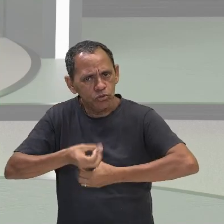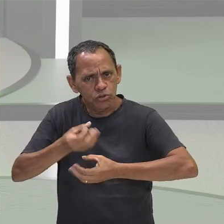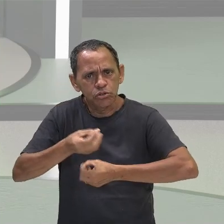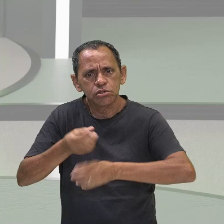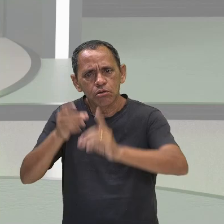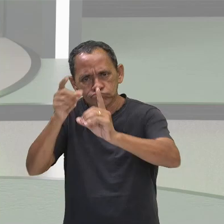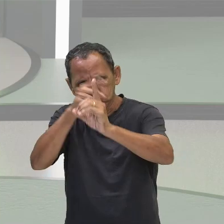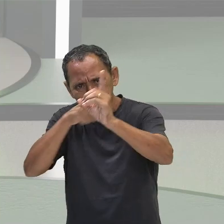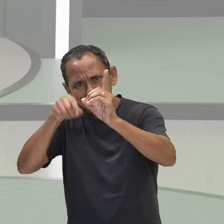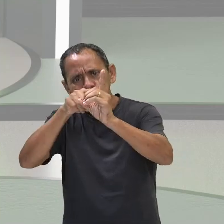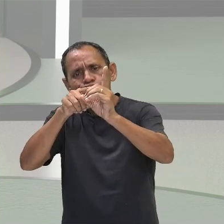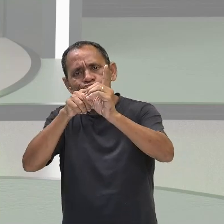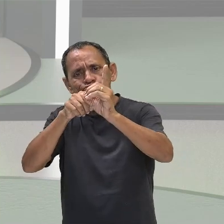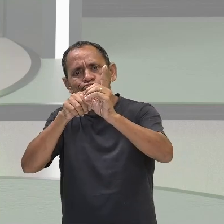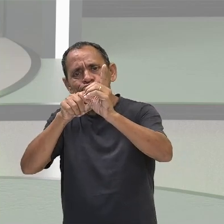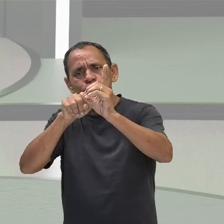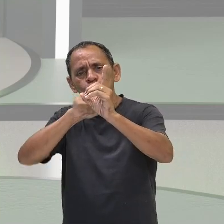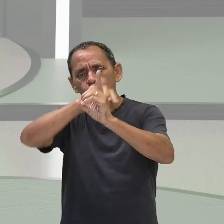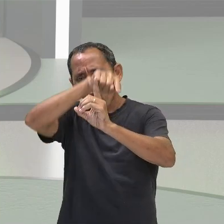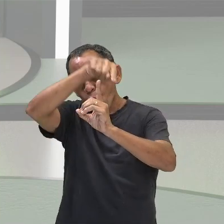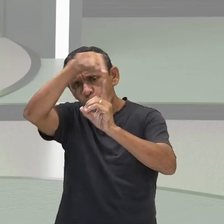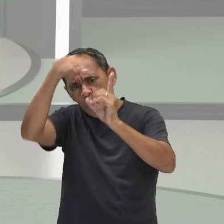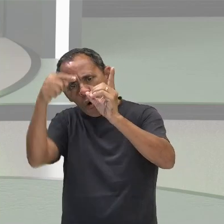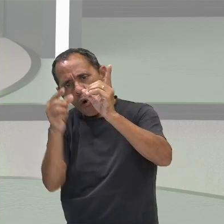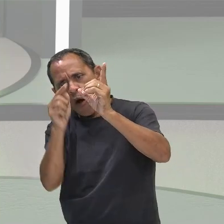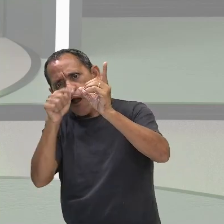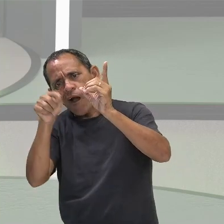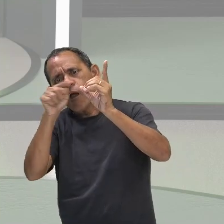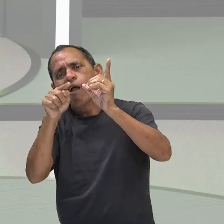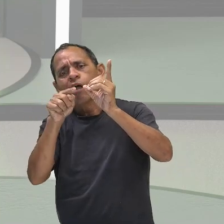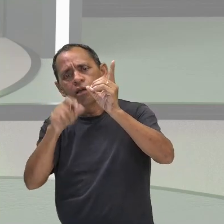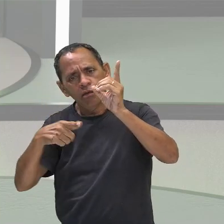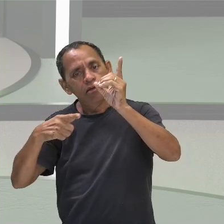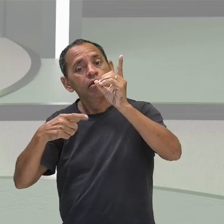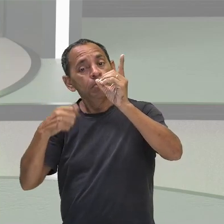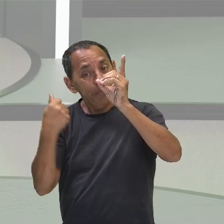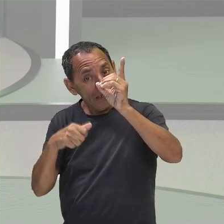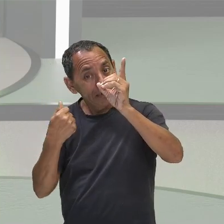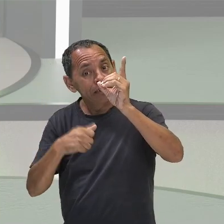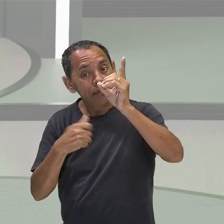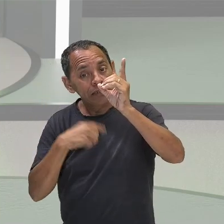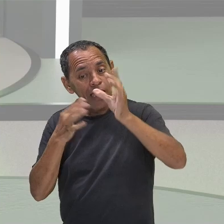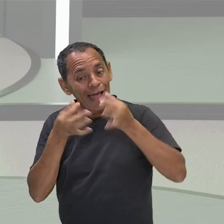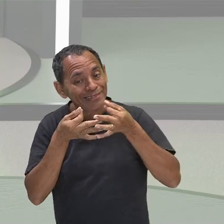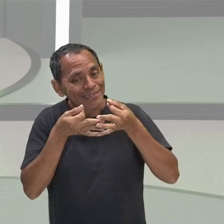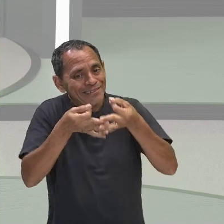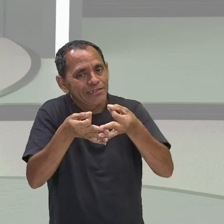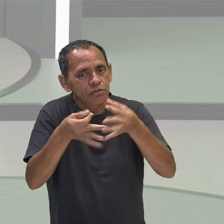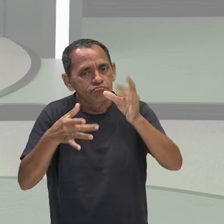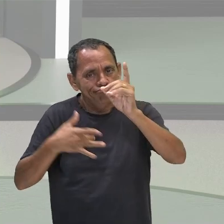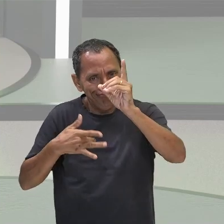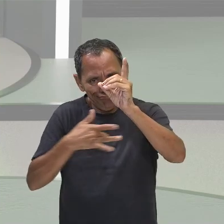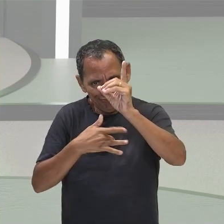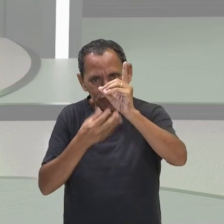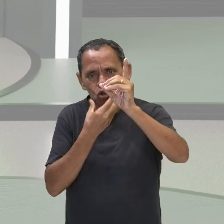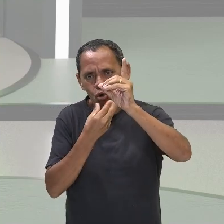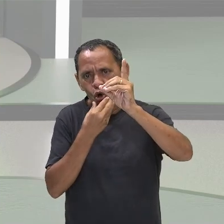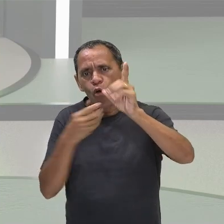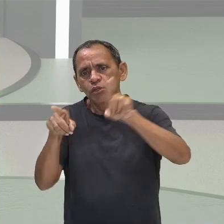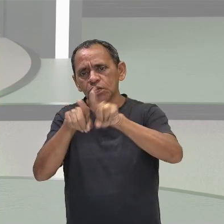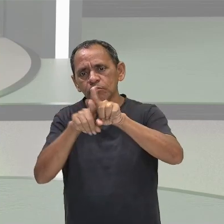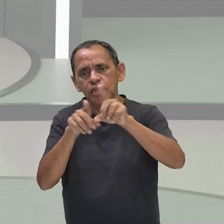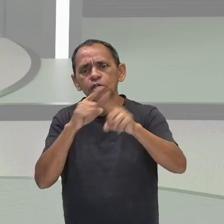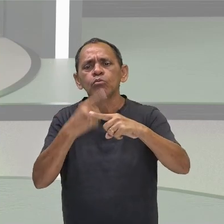Como órgão reprodutor masculino e que deve ter atenção aí com a saúde do homem, tá bom? E também está